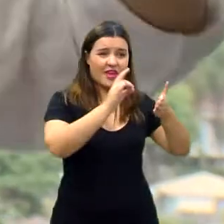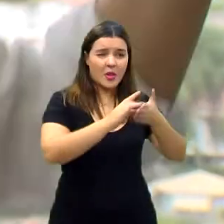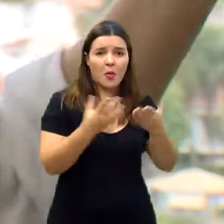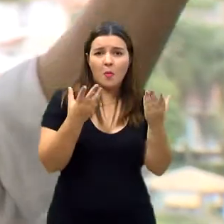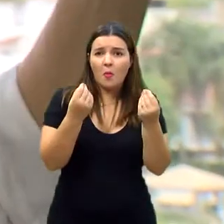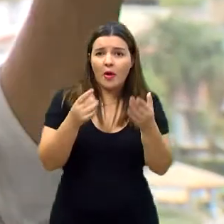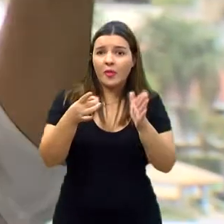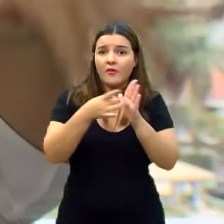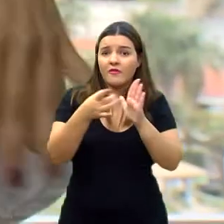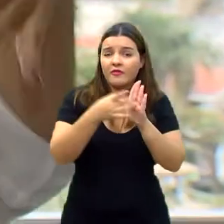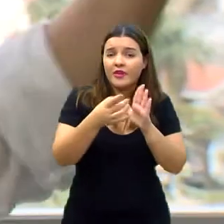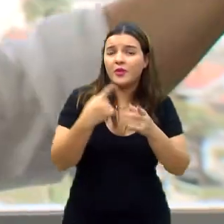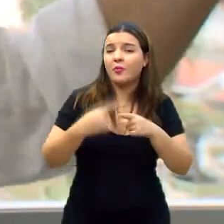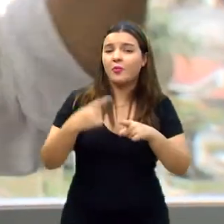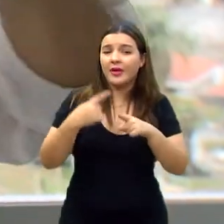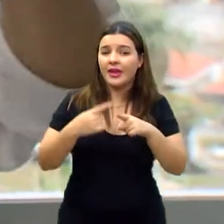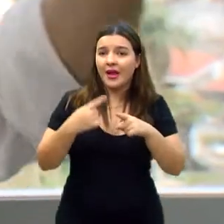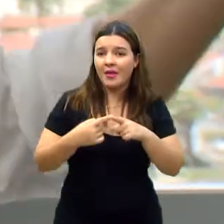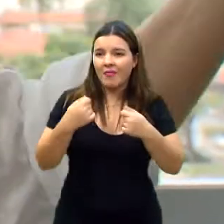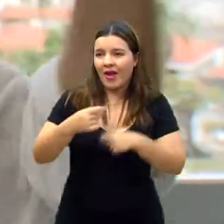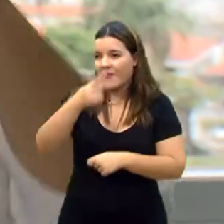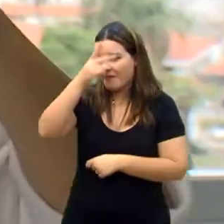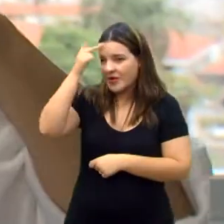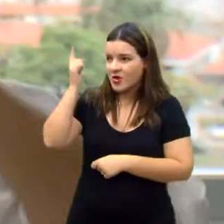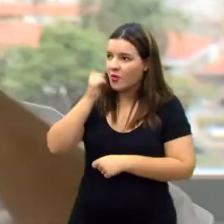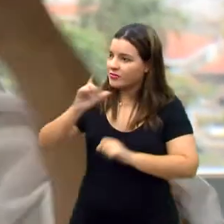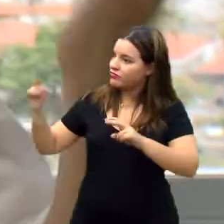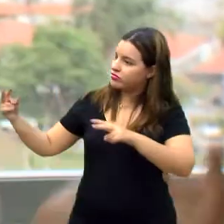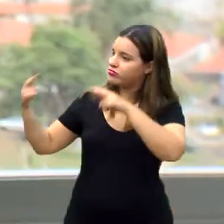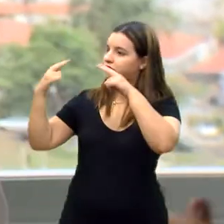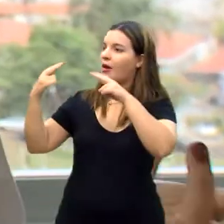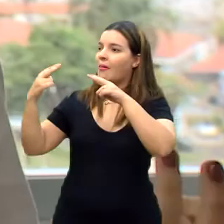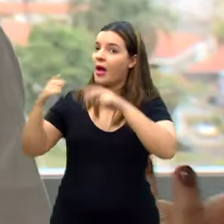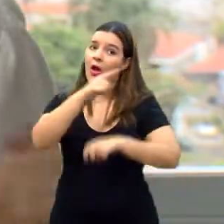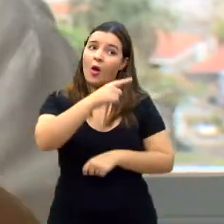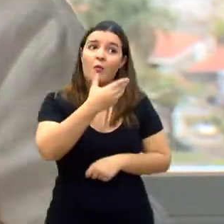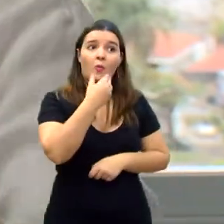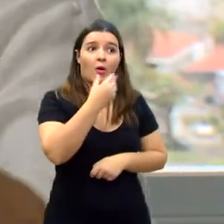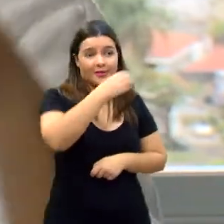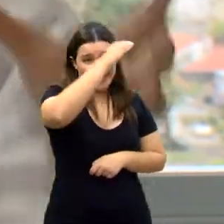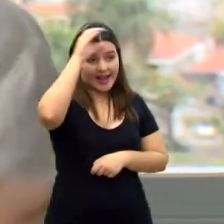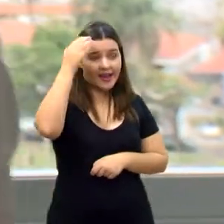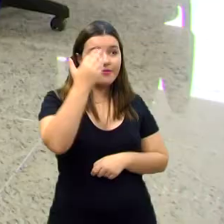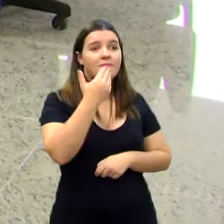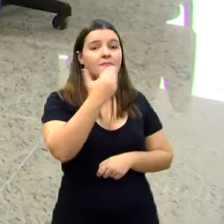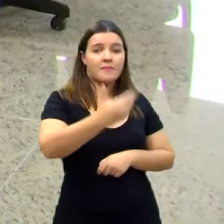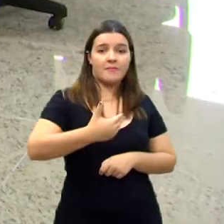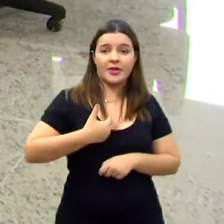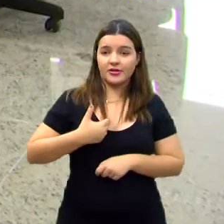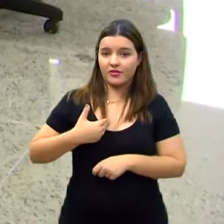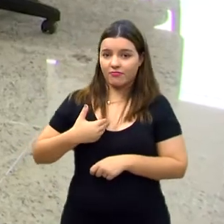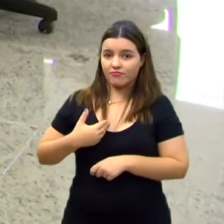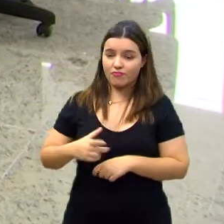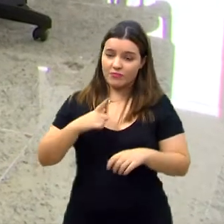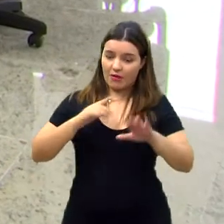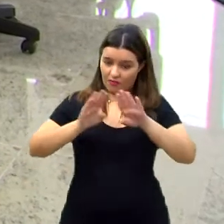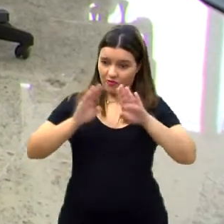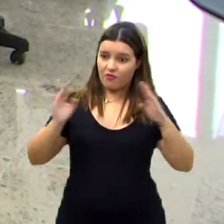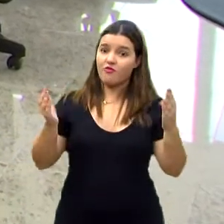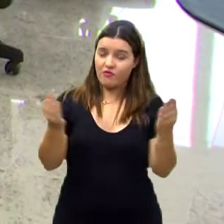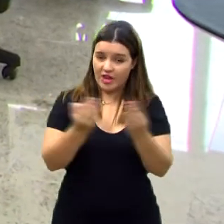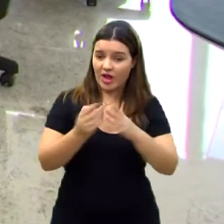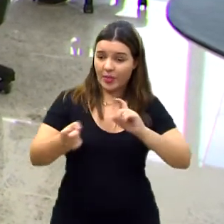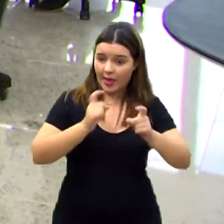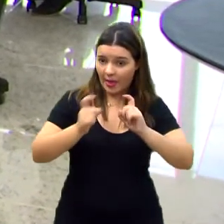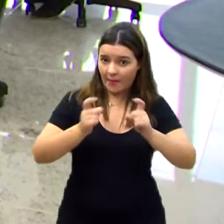tudo aqui é muito amplo e as pessoas conseguem se ver que é uma necessidade dessa empresa essa transparência mesmo dentro de uma